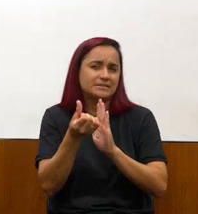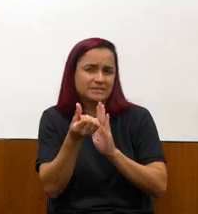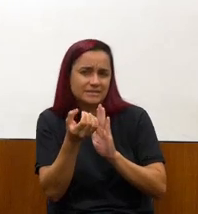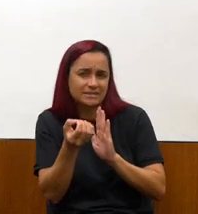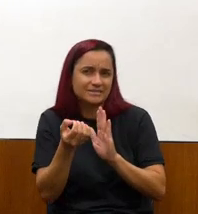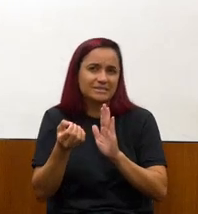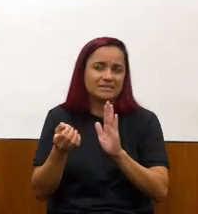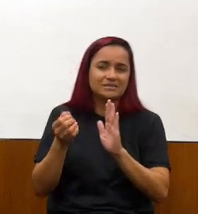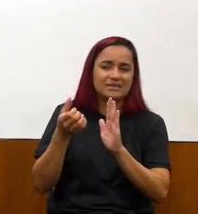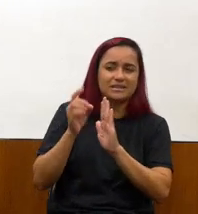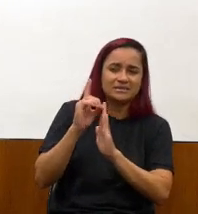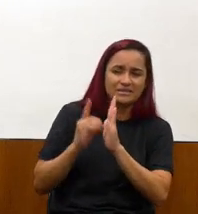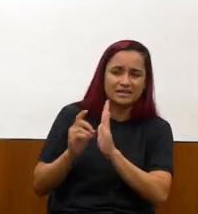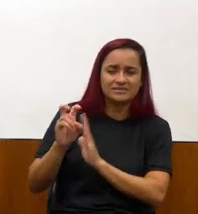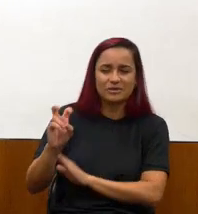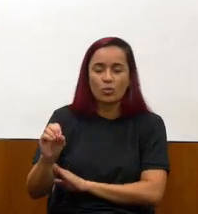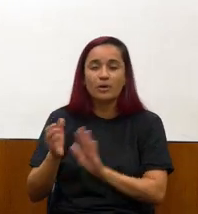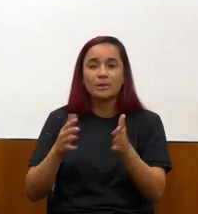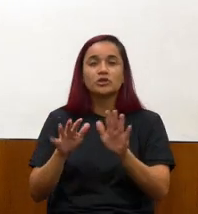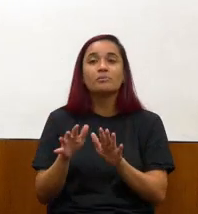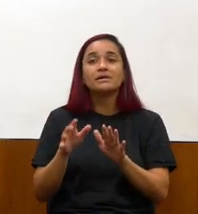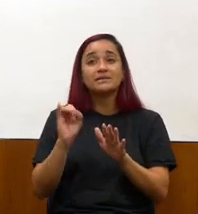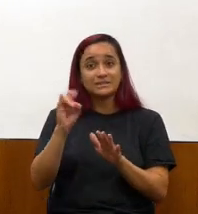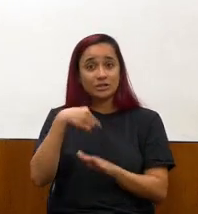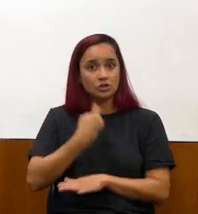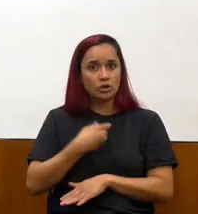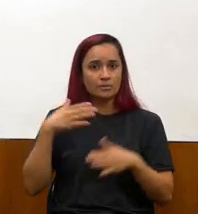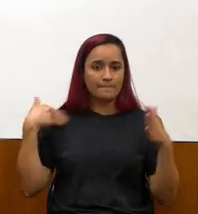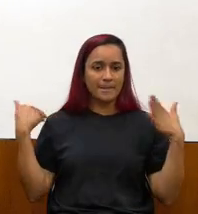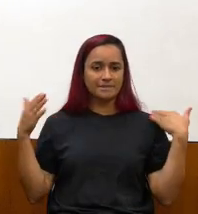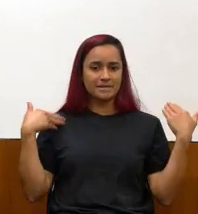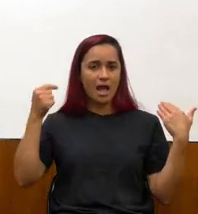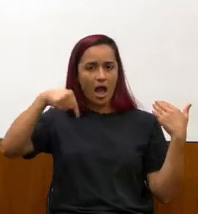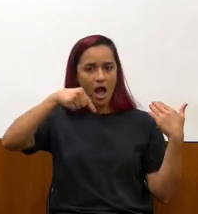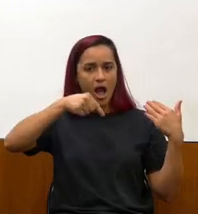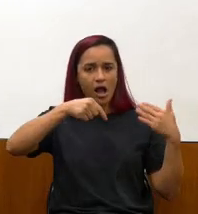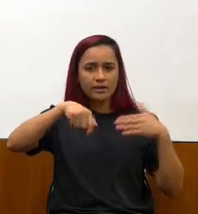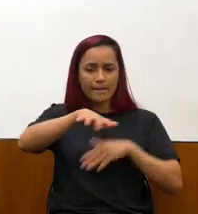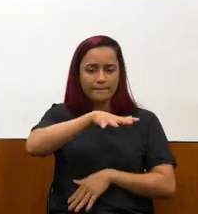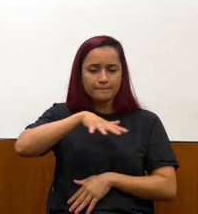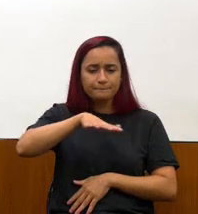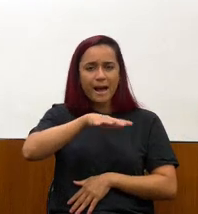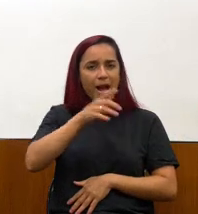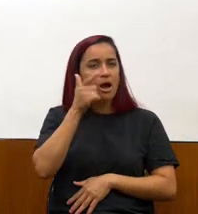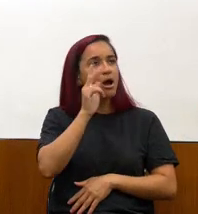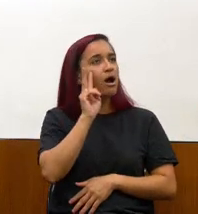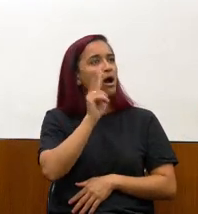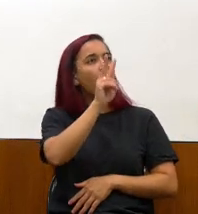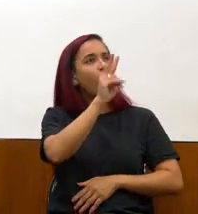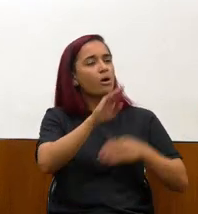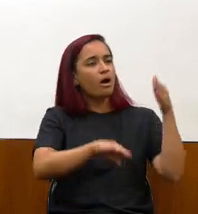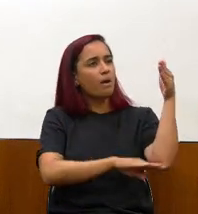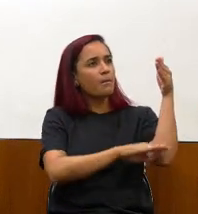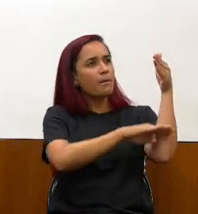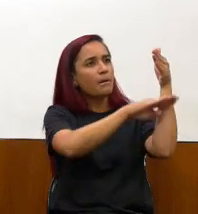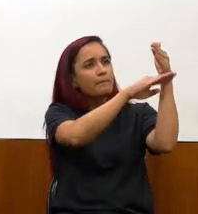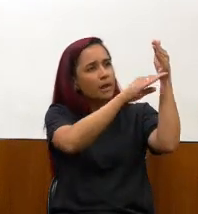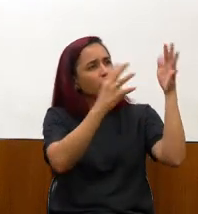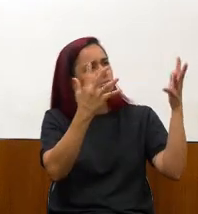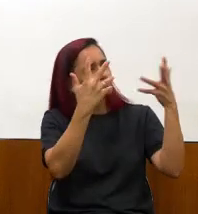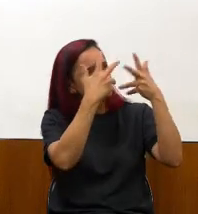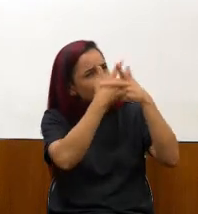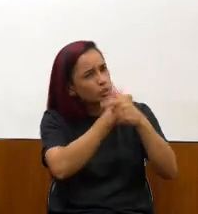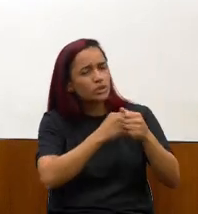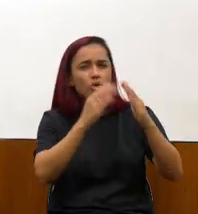bairro que a gente está, a gente vê que existem casas e prédios bem charmosos, bem antigos, mas esses prédios, essas casas, não foram feitos para